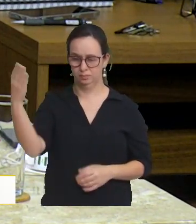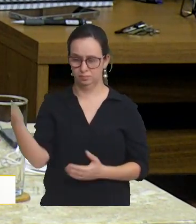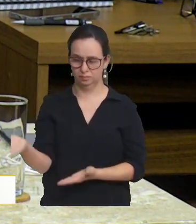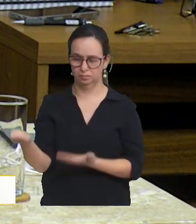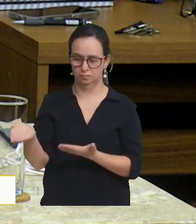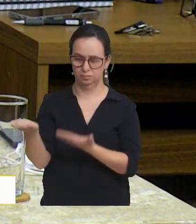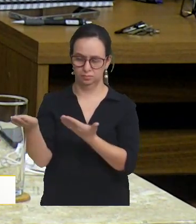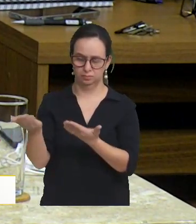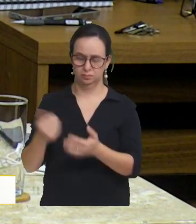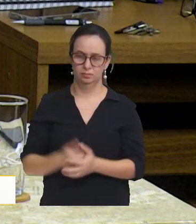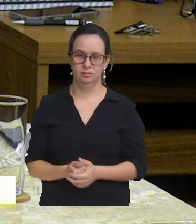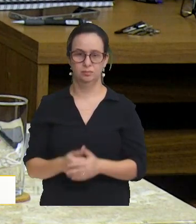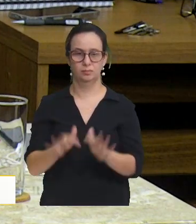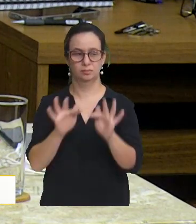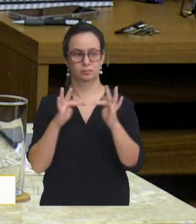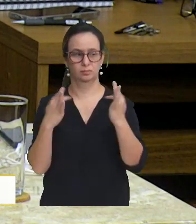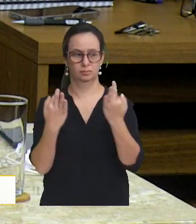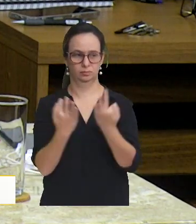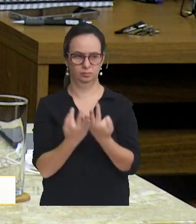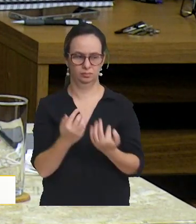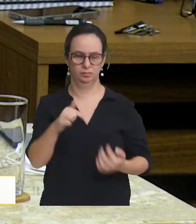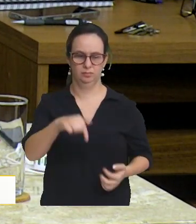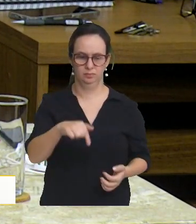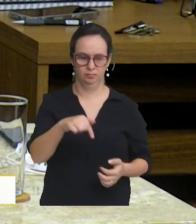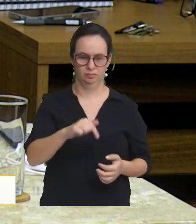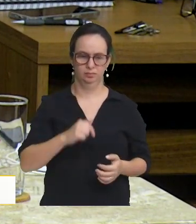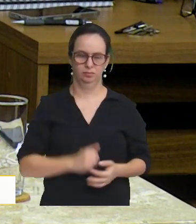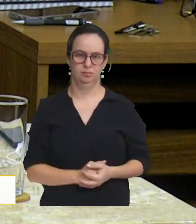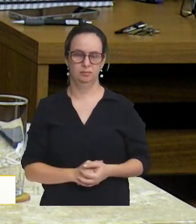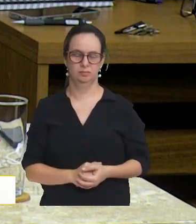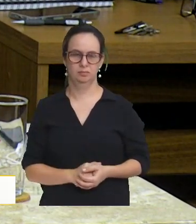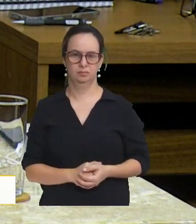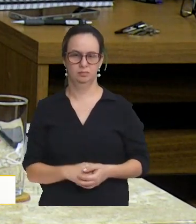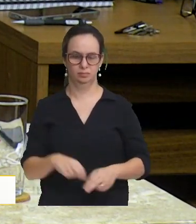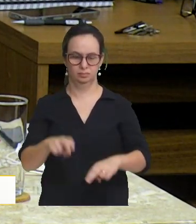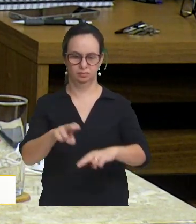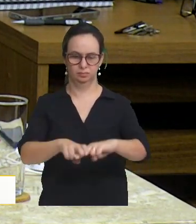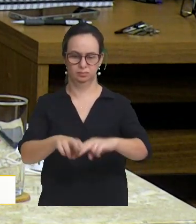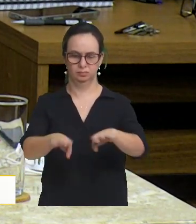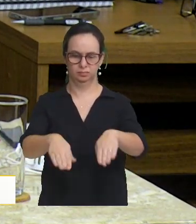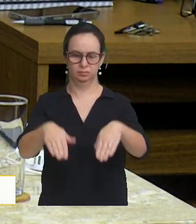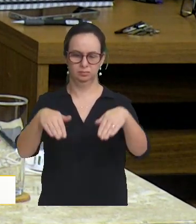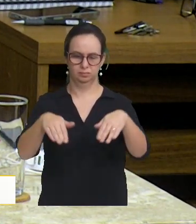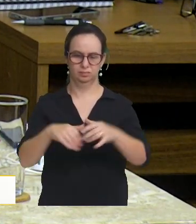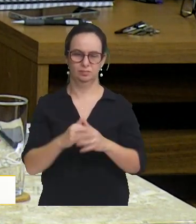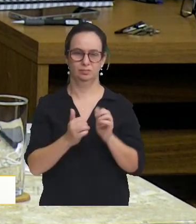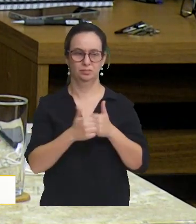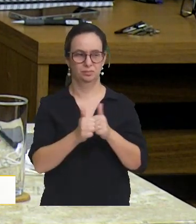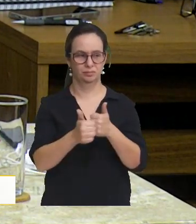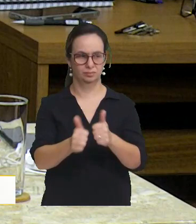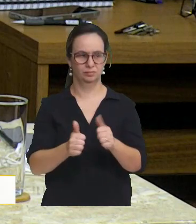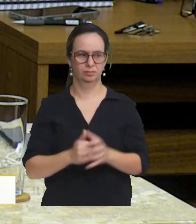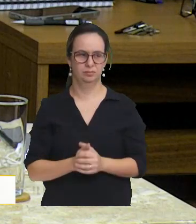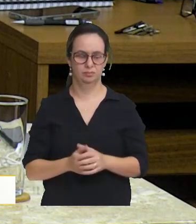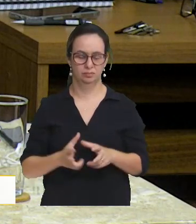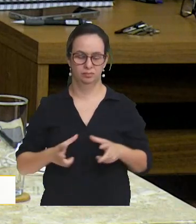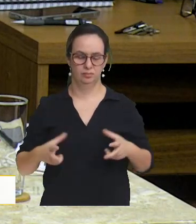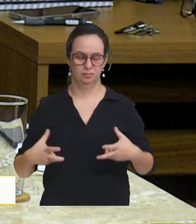João, a Patrícia e os filhos, né, estão acompanhando aqui no plenário desta casa